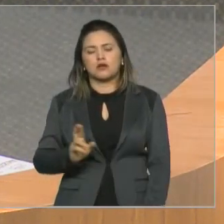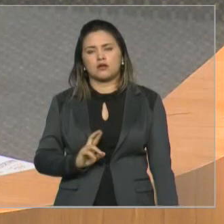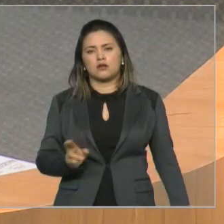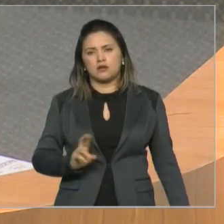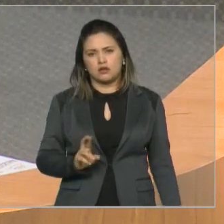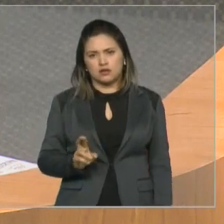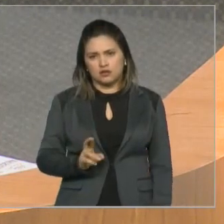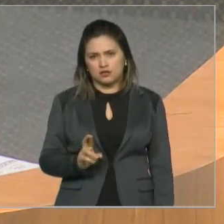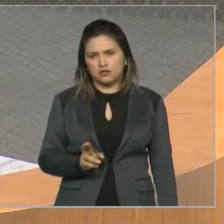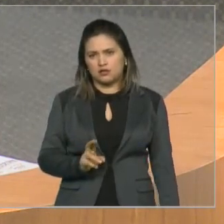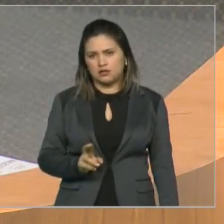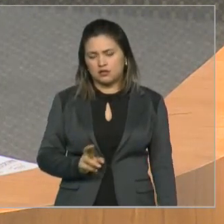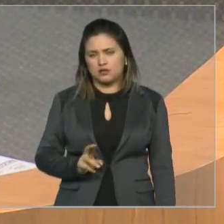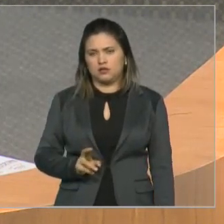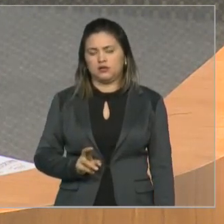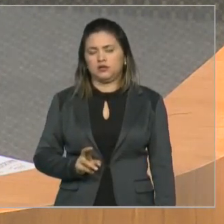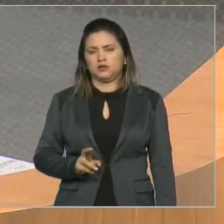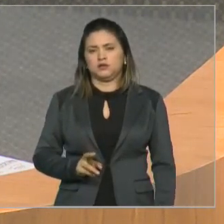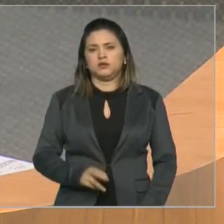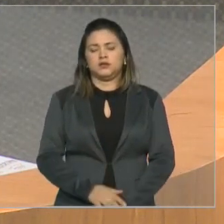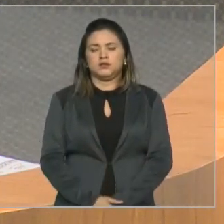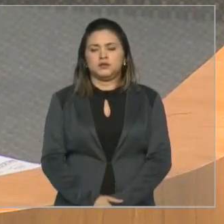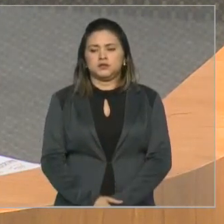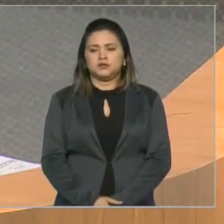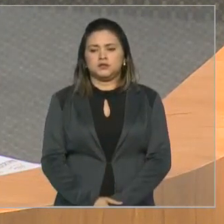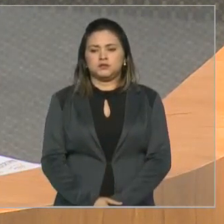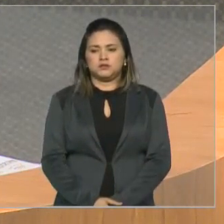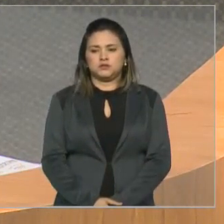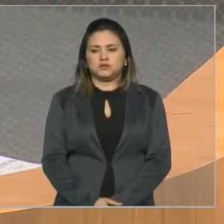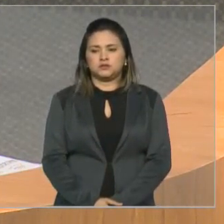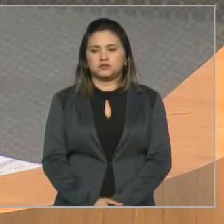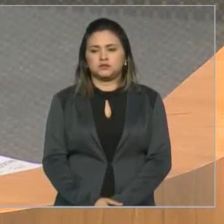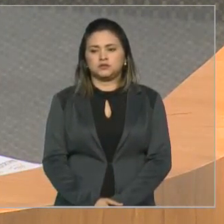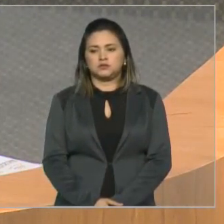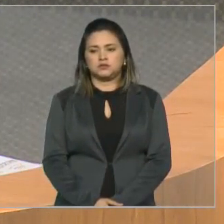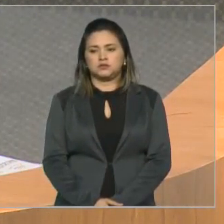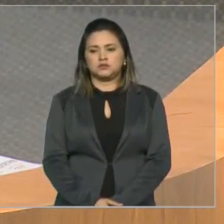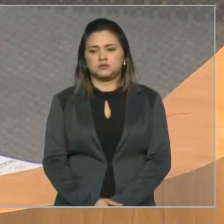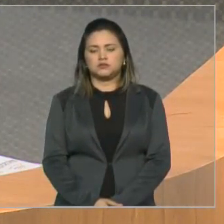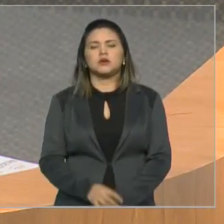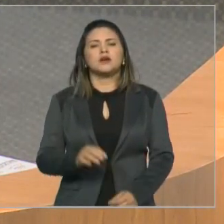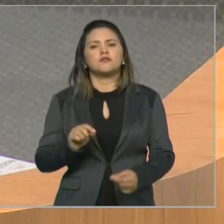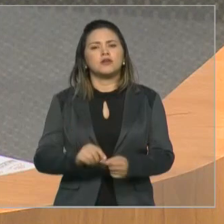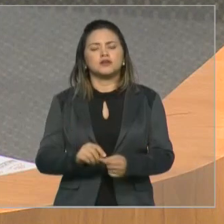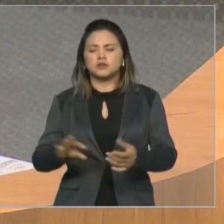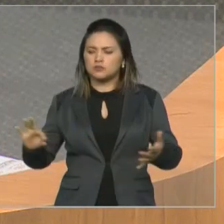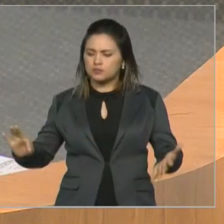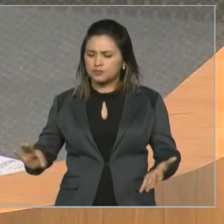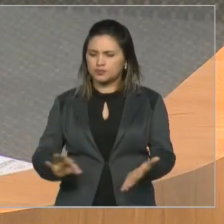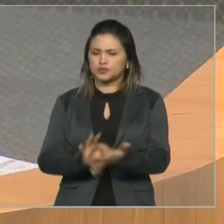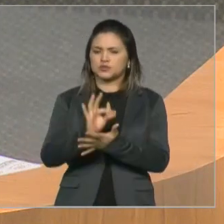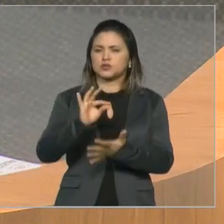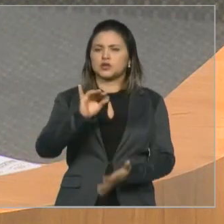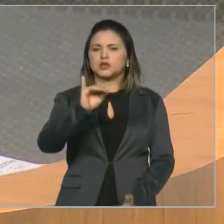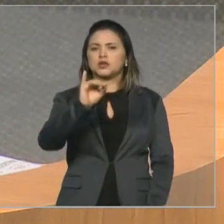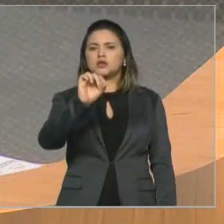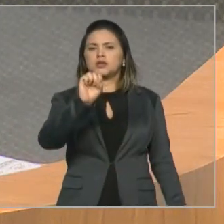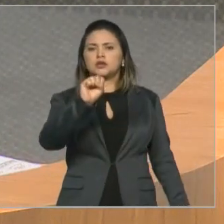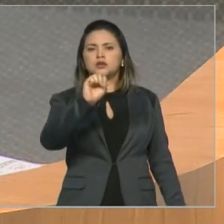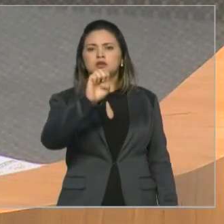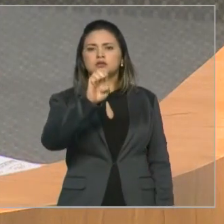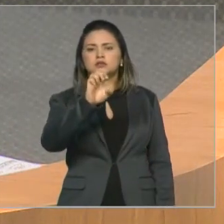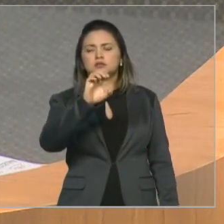licitação, de imediato, foi feita uma contratação do ISEC, uma